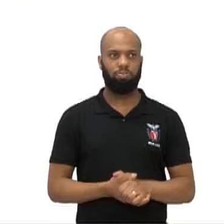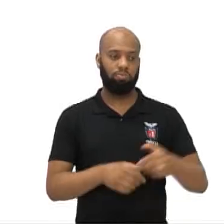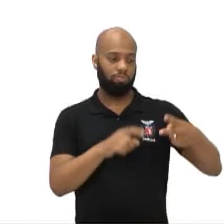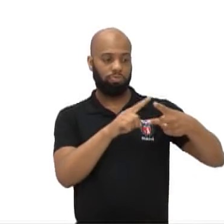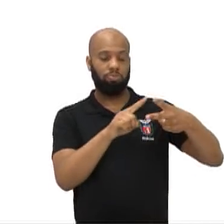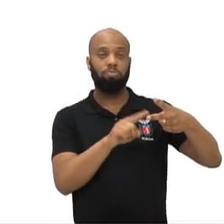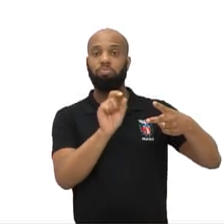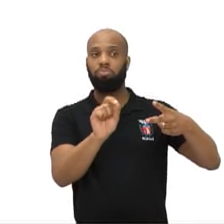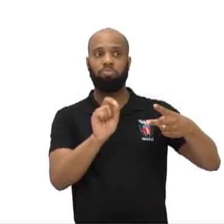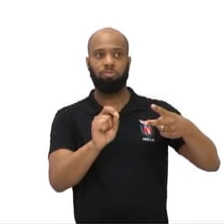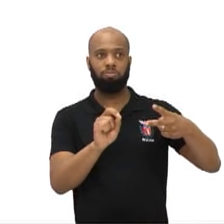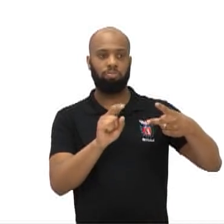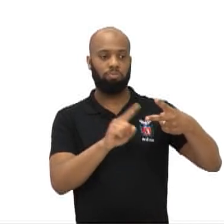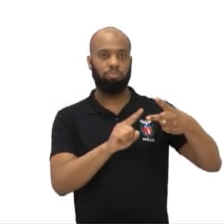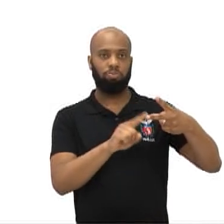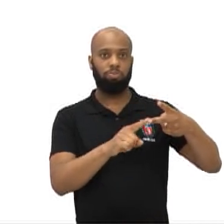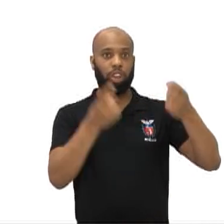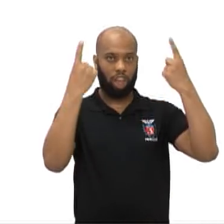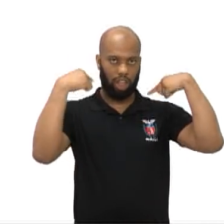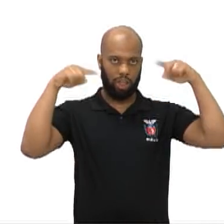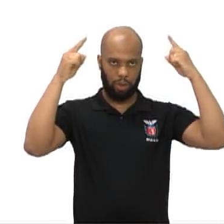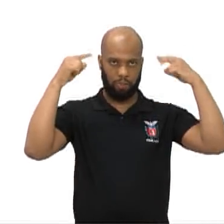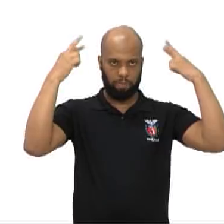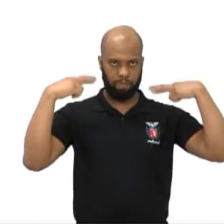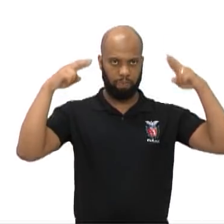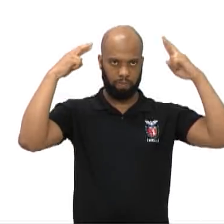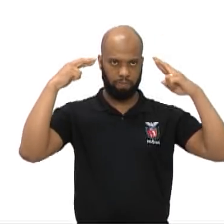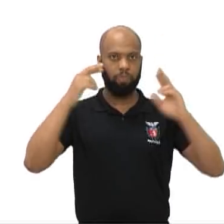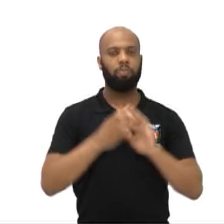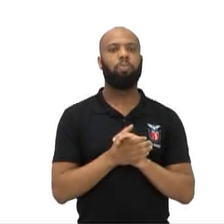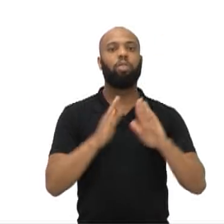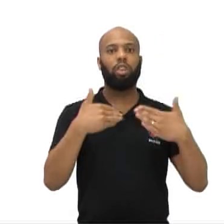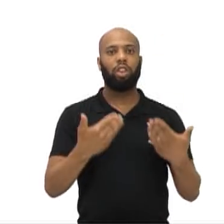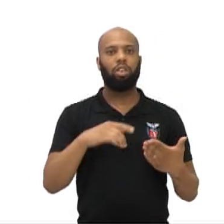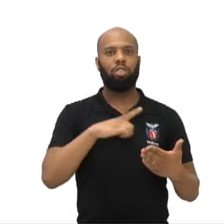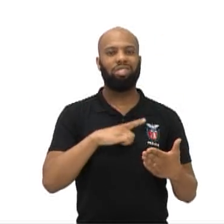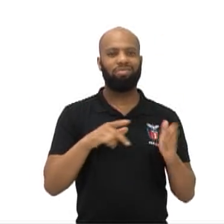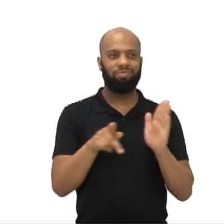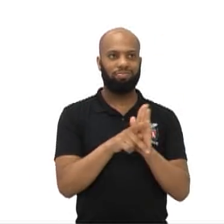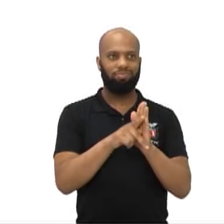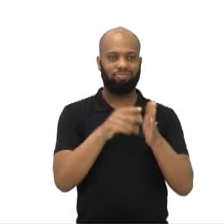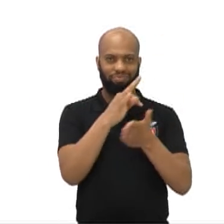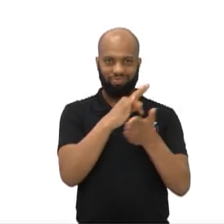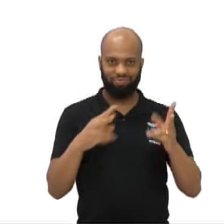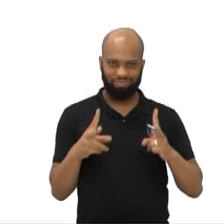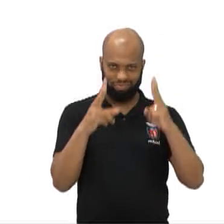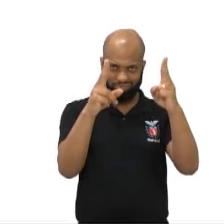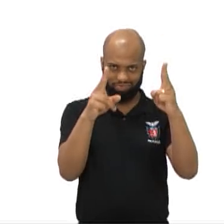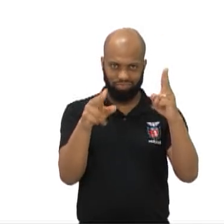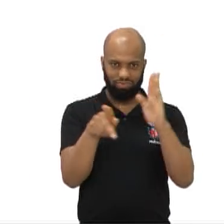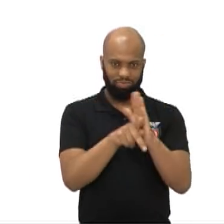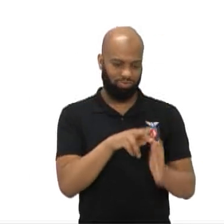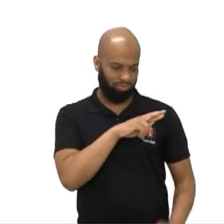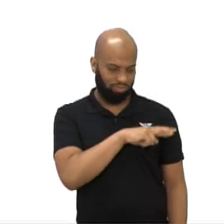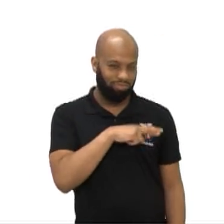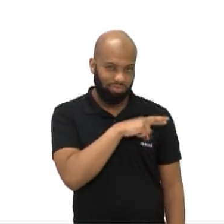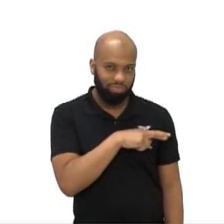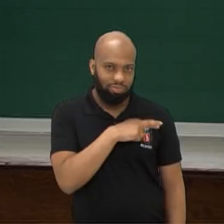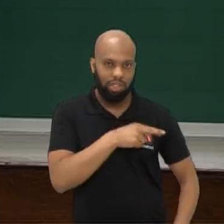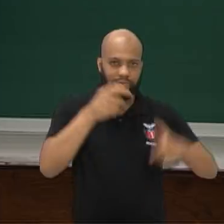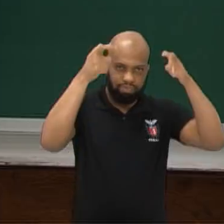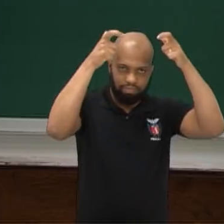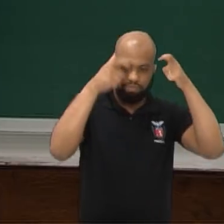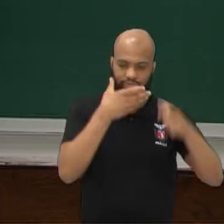refere ao carneiro, né? Então, a gente tem aqui, no fragmento que foi selecionado do romance O Pequeno